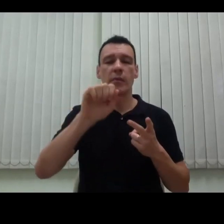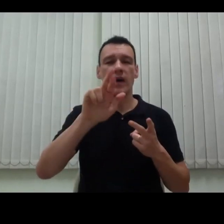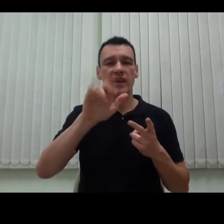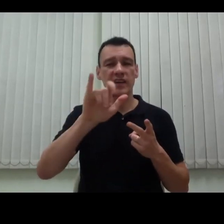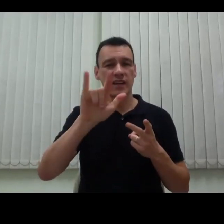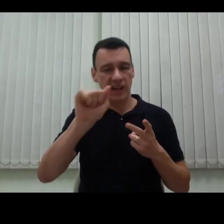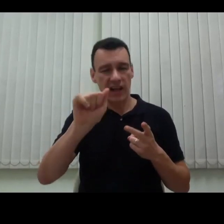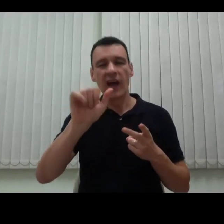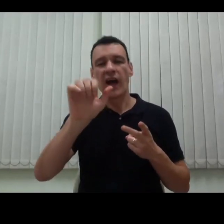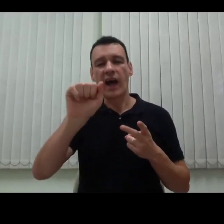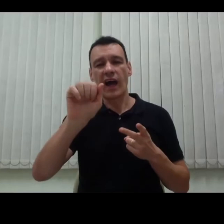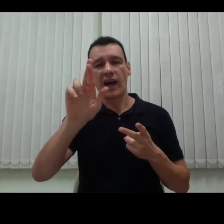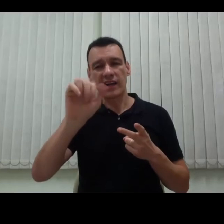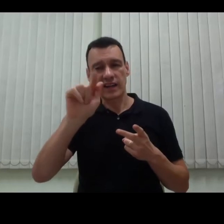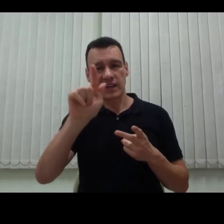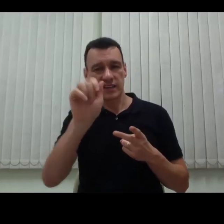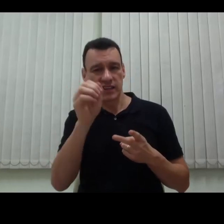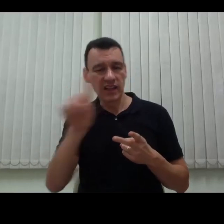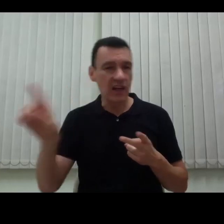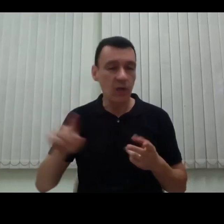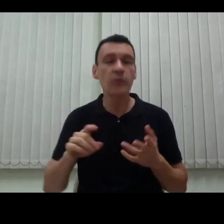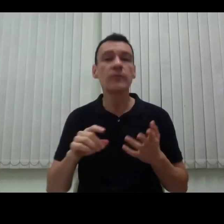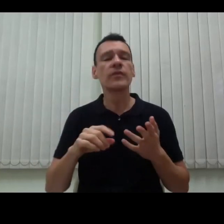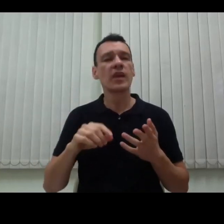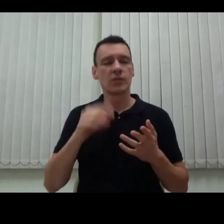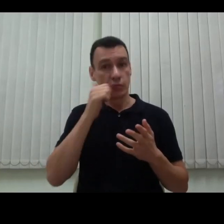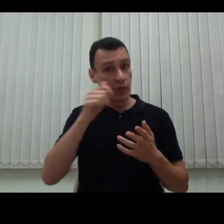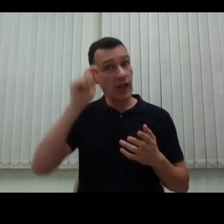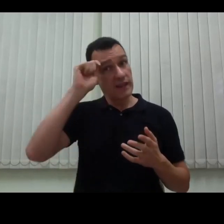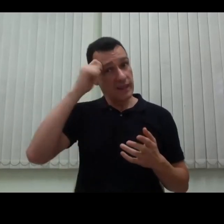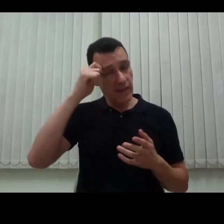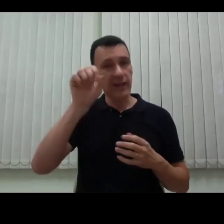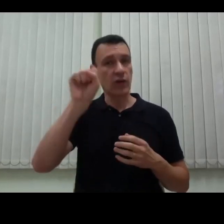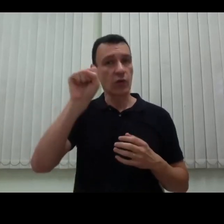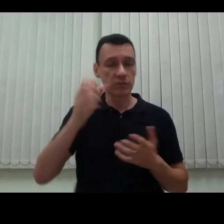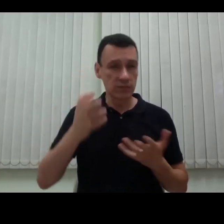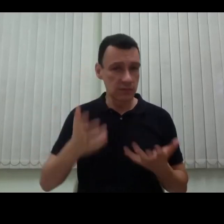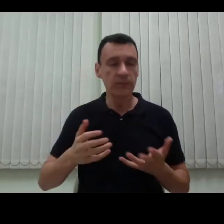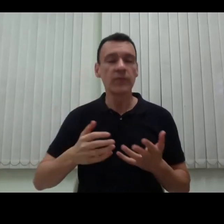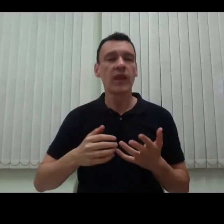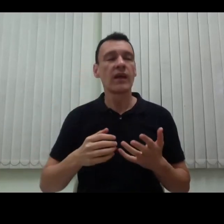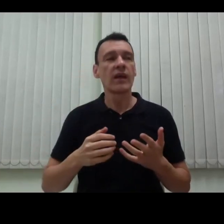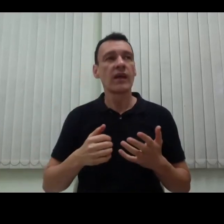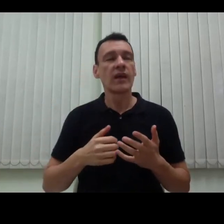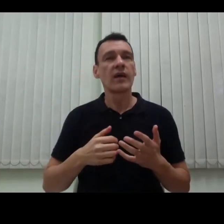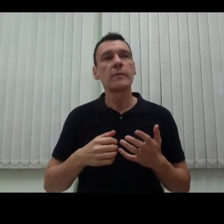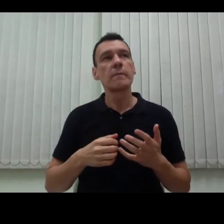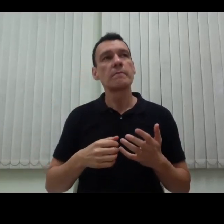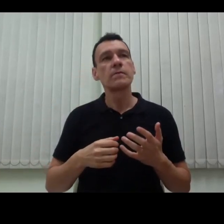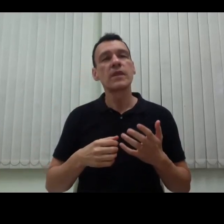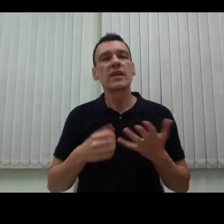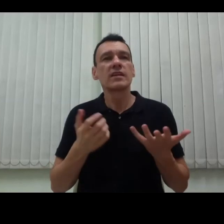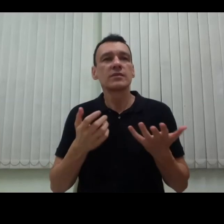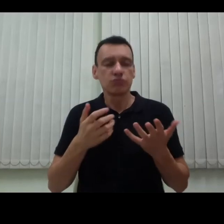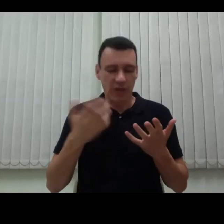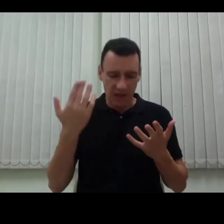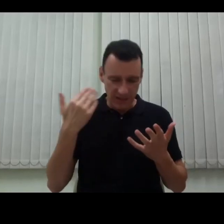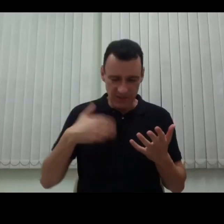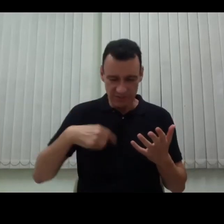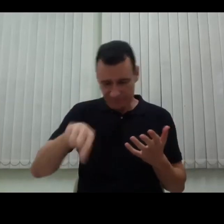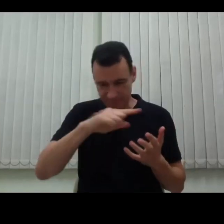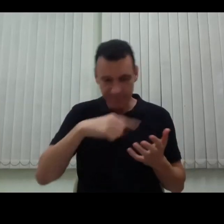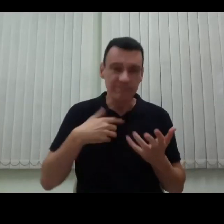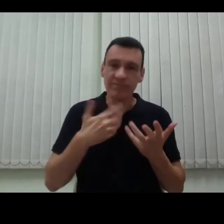negra maranhense. Então, a ausência, essa história de constituição dos acervos, da formação do acervo